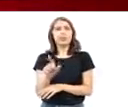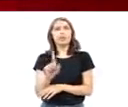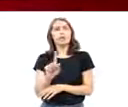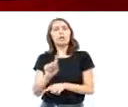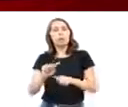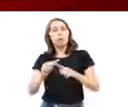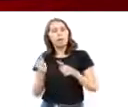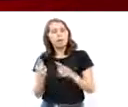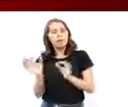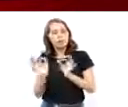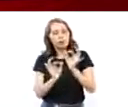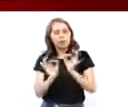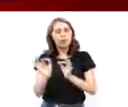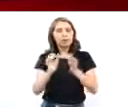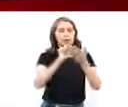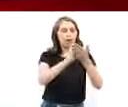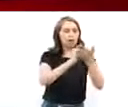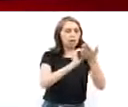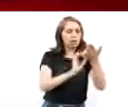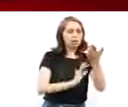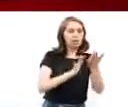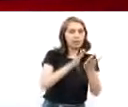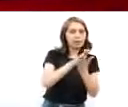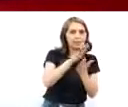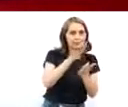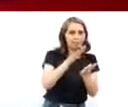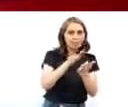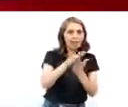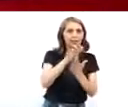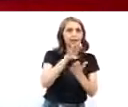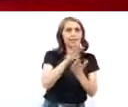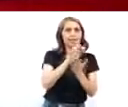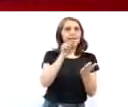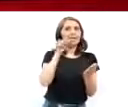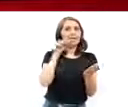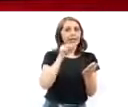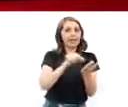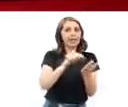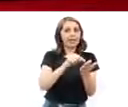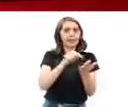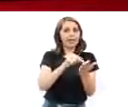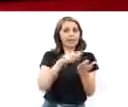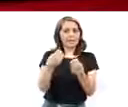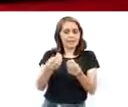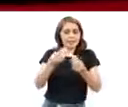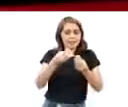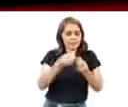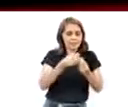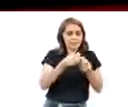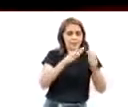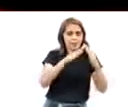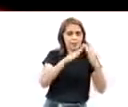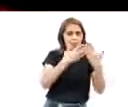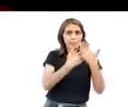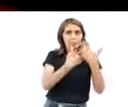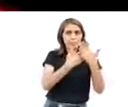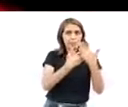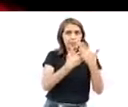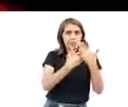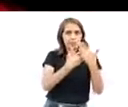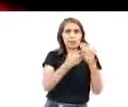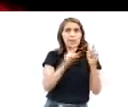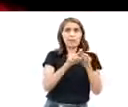atividades impressas, que são recebidas nas escolas, e aquelas escolas que têm